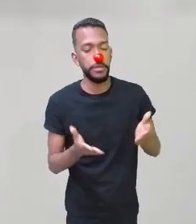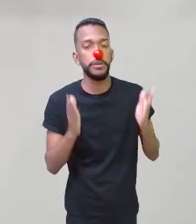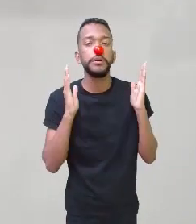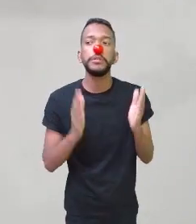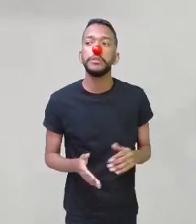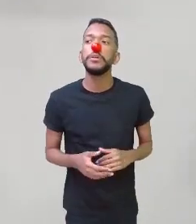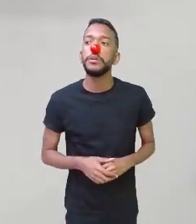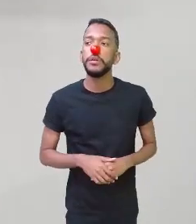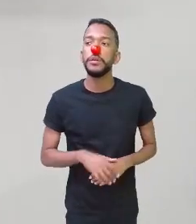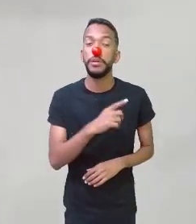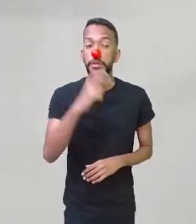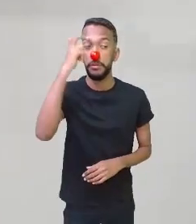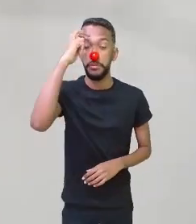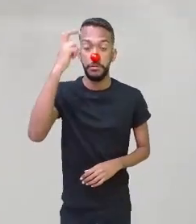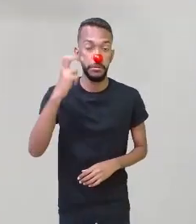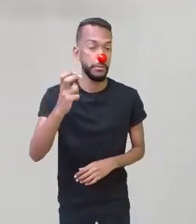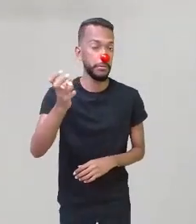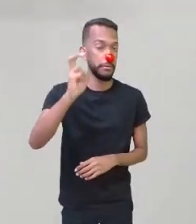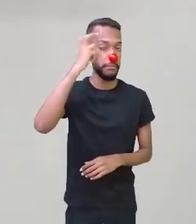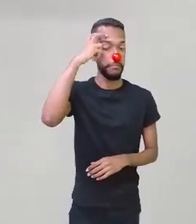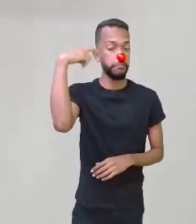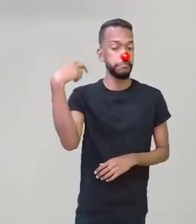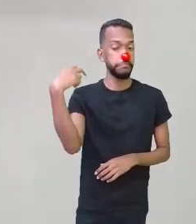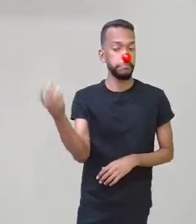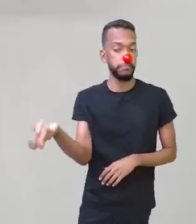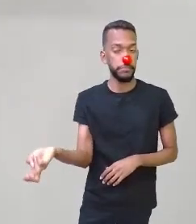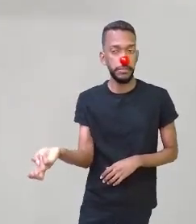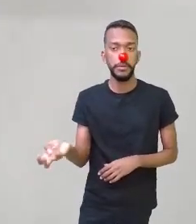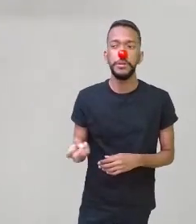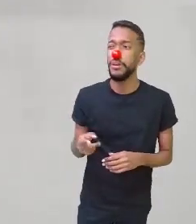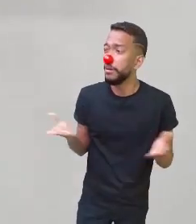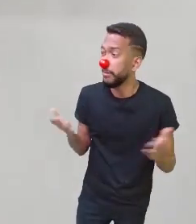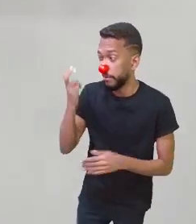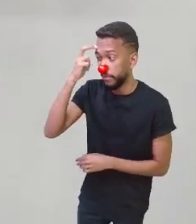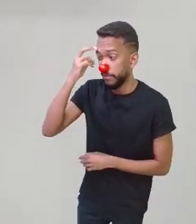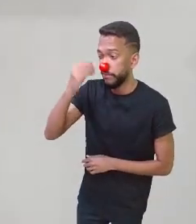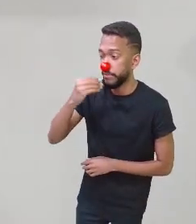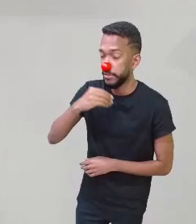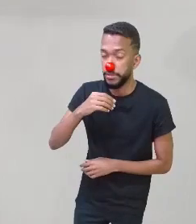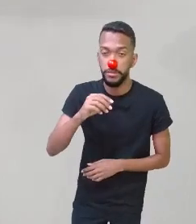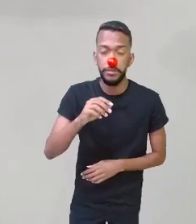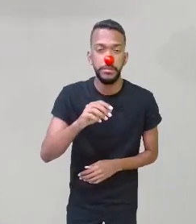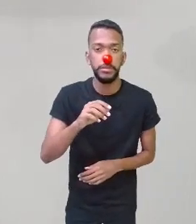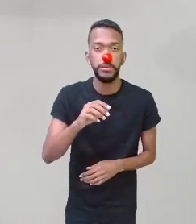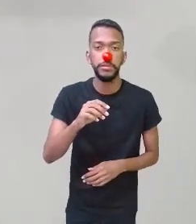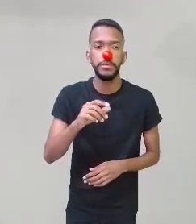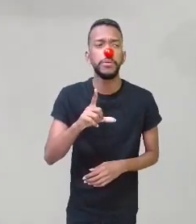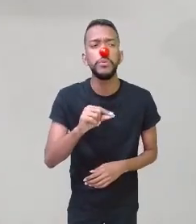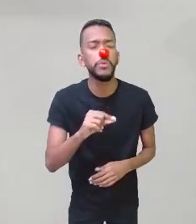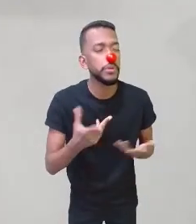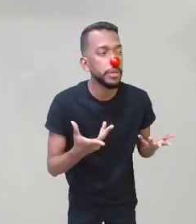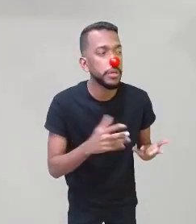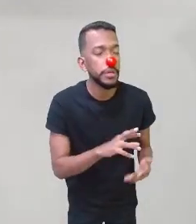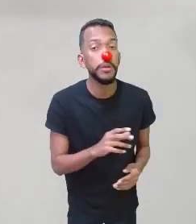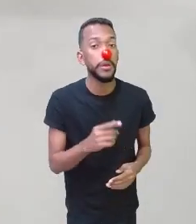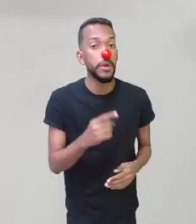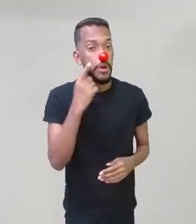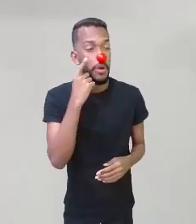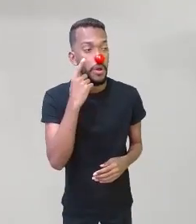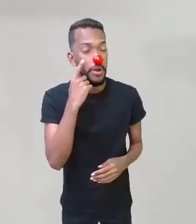cansada, porque essa tua inteligência tá demais. Viu? É porque hoje tá um pouquinho Ó. falhando. É Ó. o quê? Vai, diga.